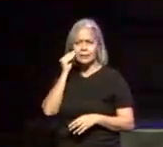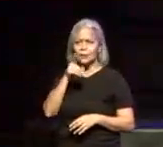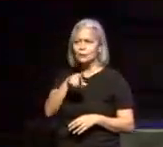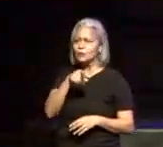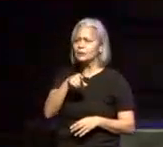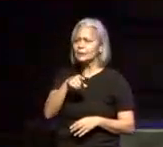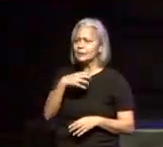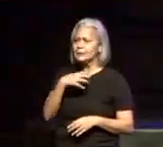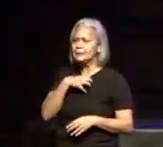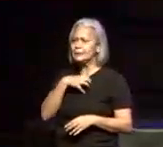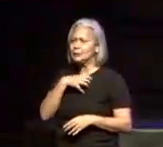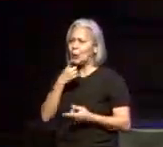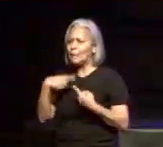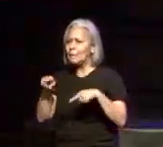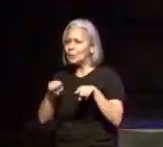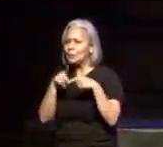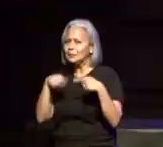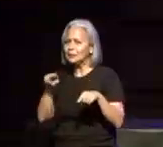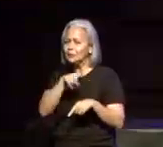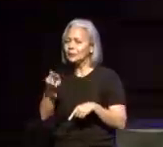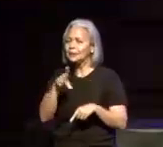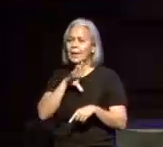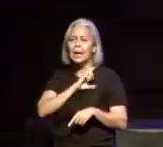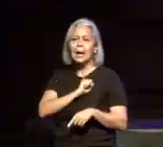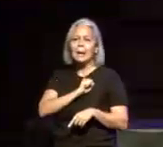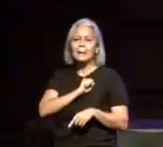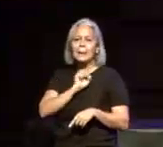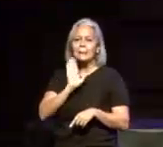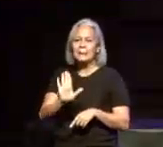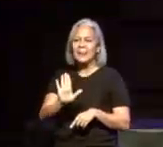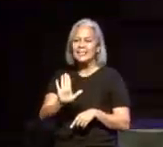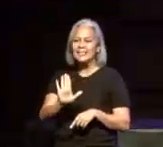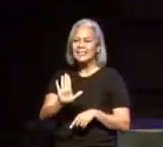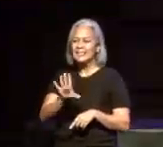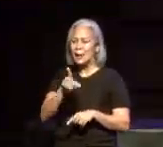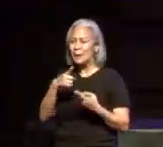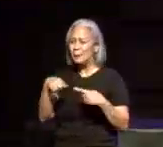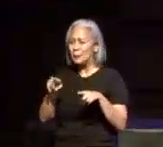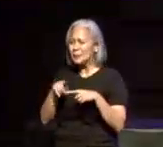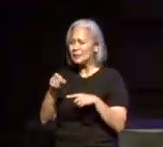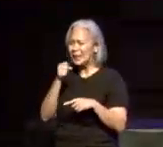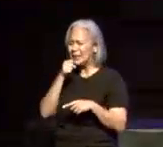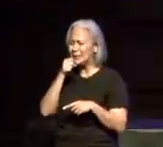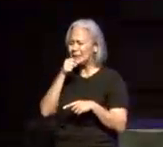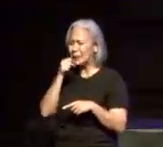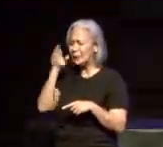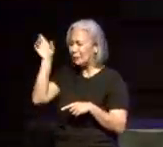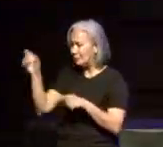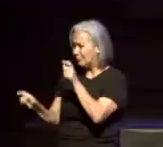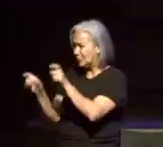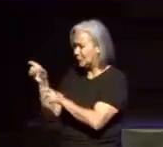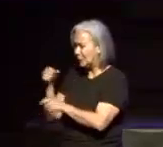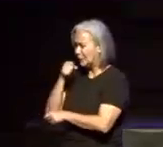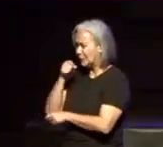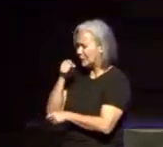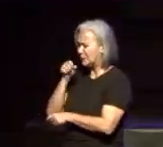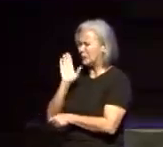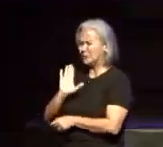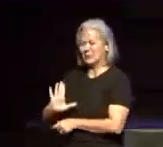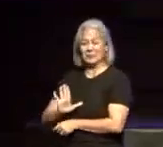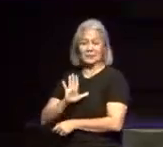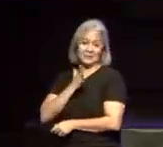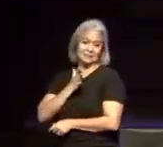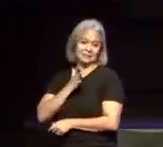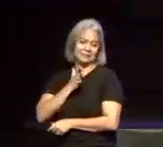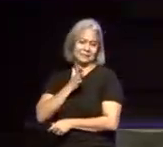ficar chateado e culpar o autor da música? O arranjador original dela? Não. Só porque algo é